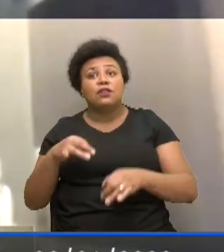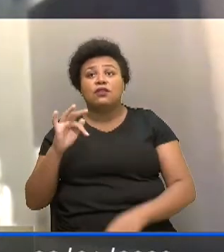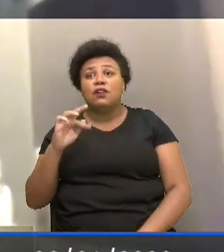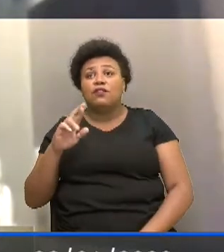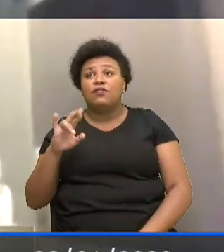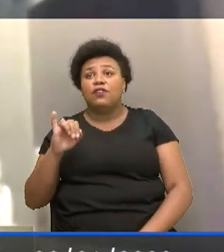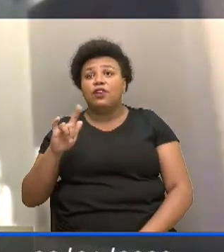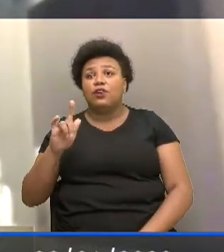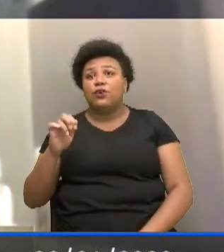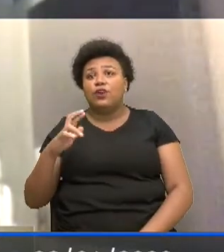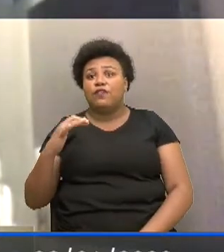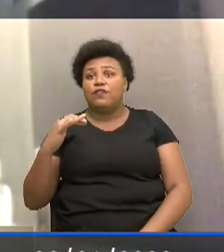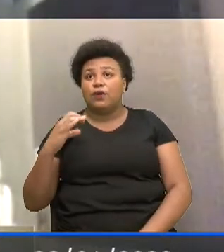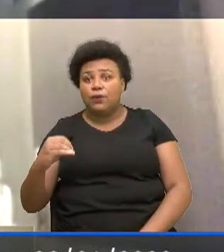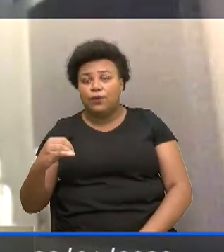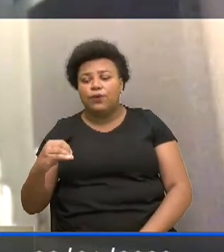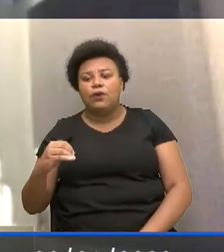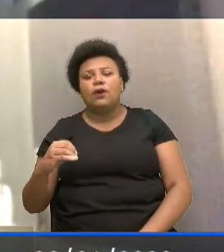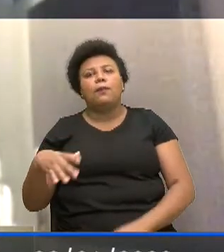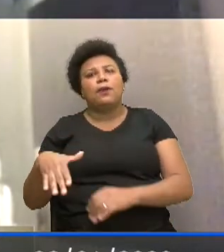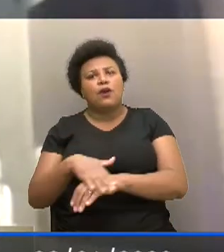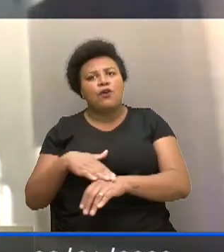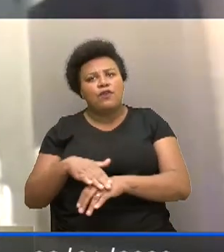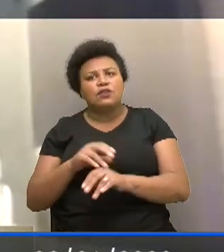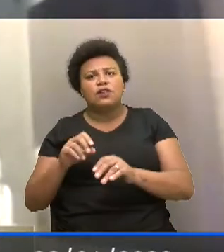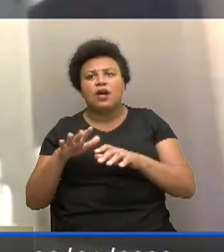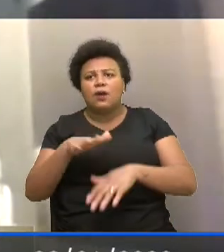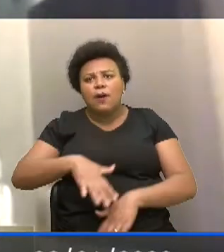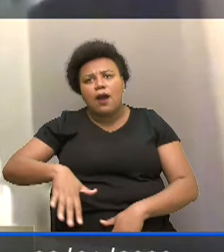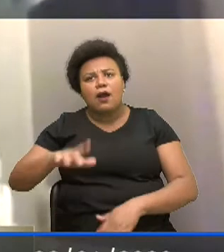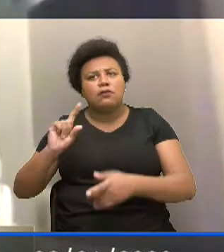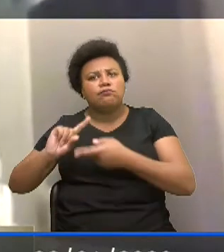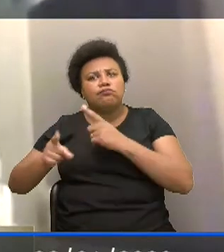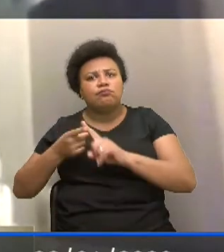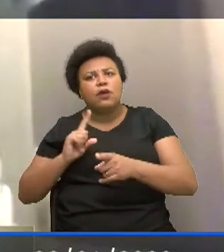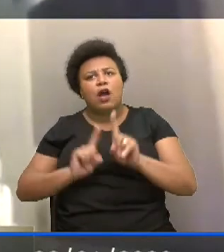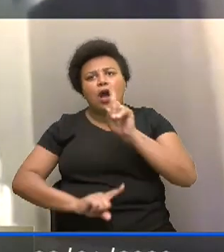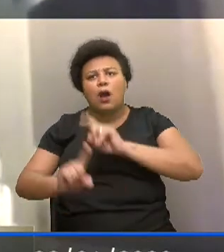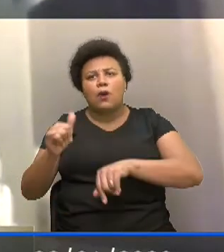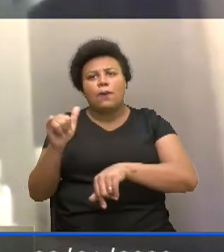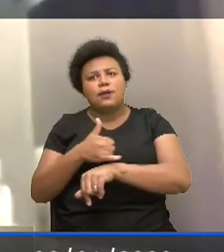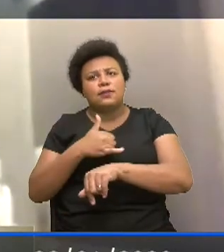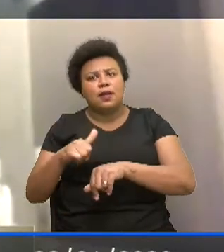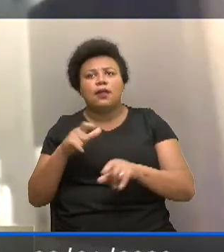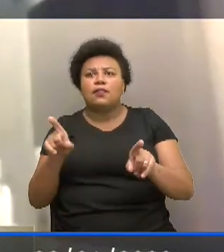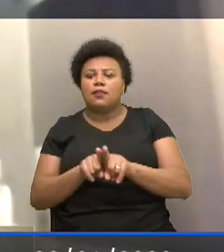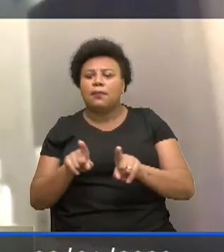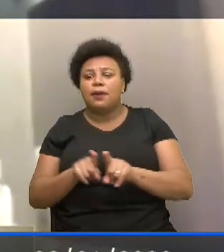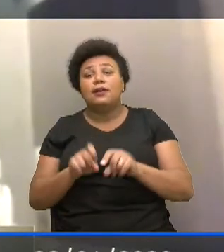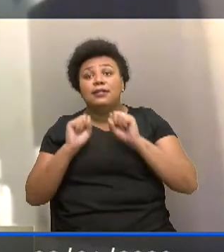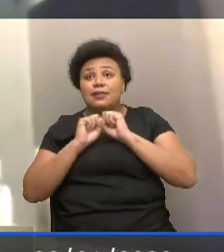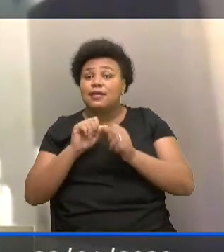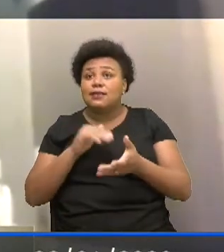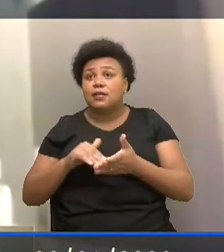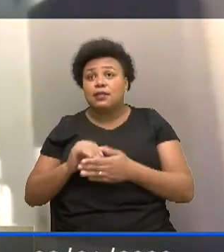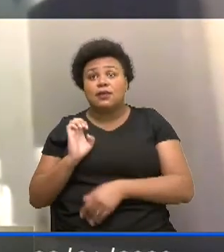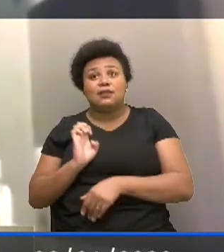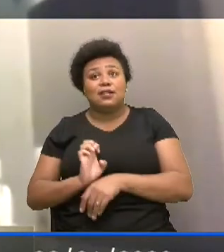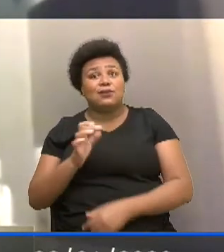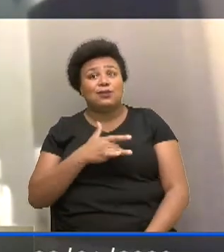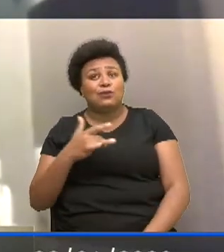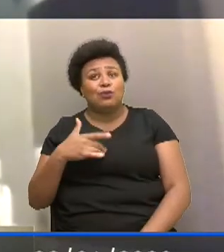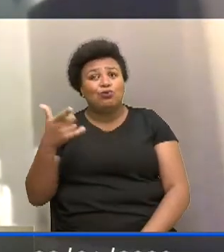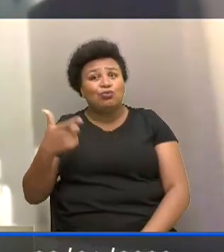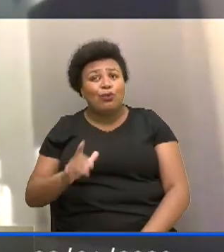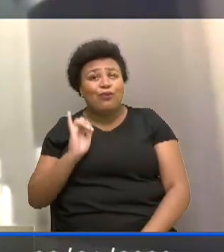Grande do Sul, para conversarmos com o setor, alinharmos algumas medidas, e também aqui da Secretaria Estadual de Saúde, mais uma